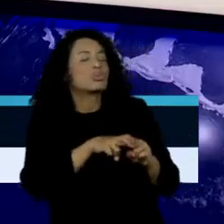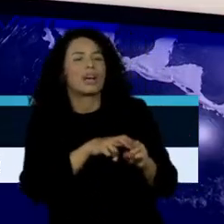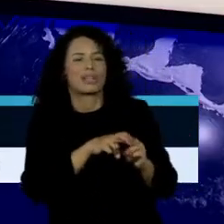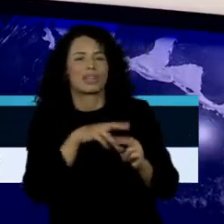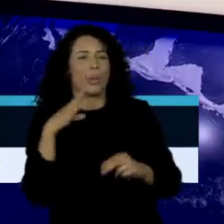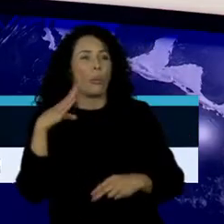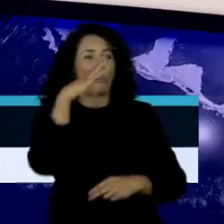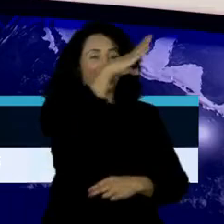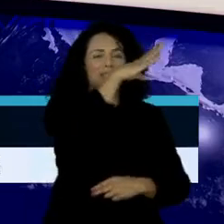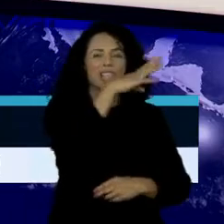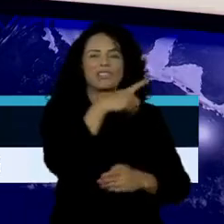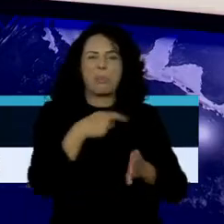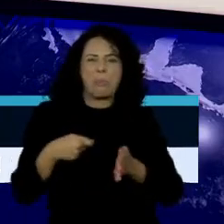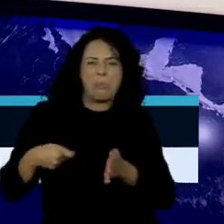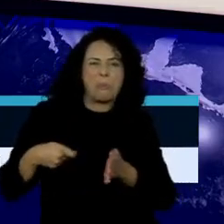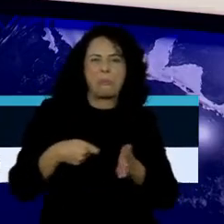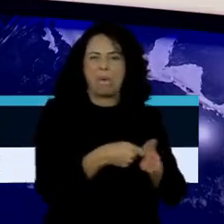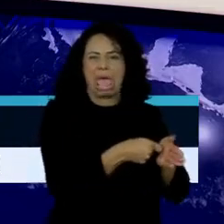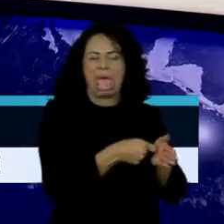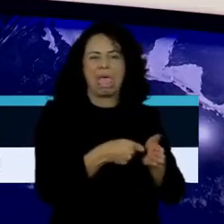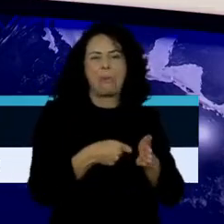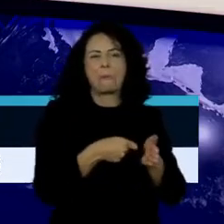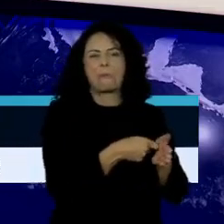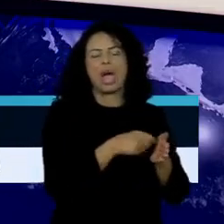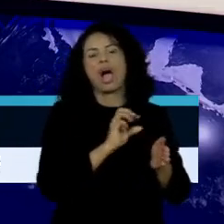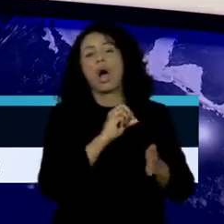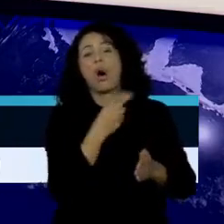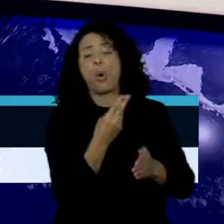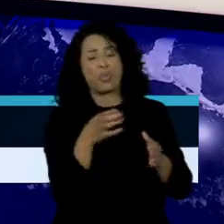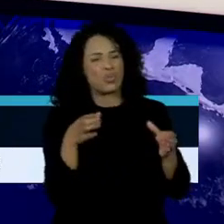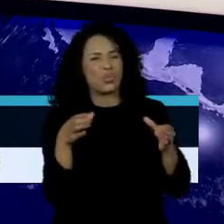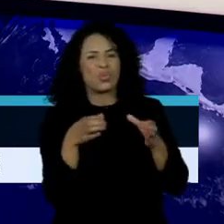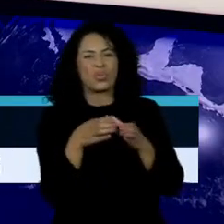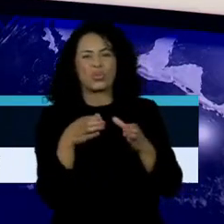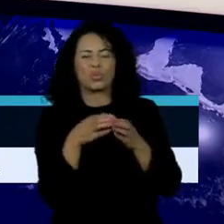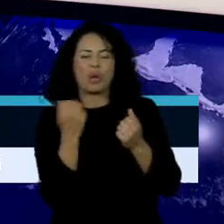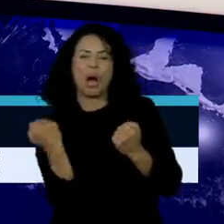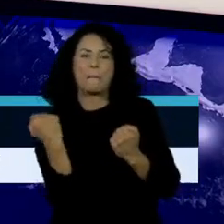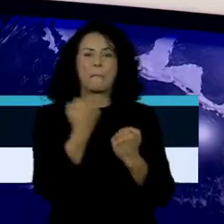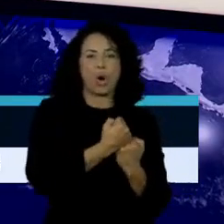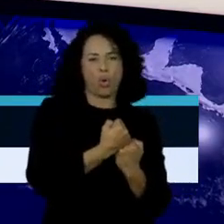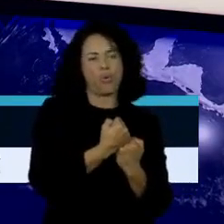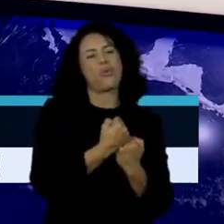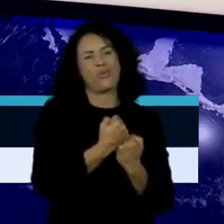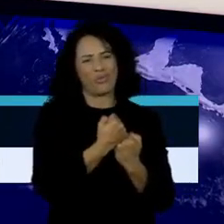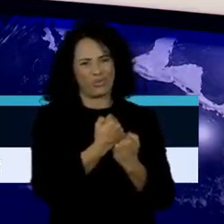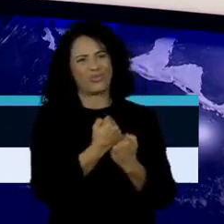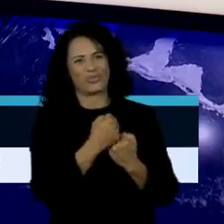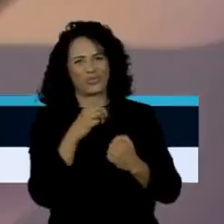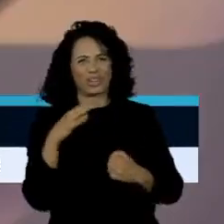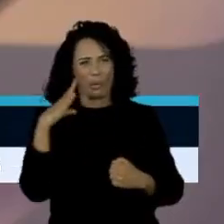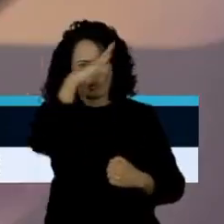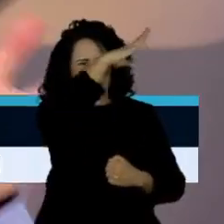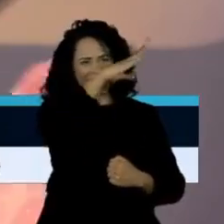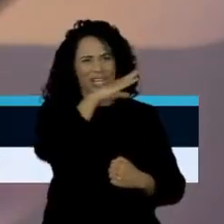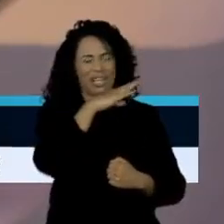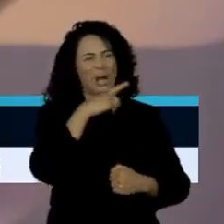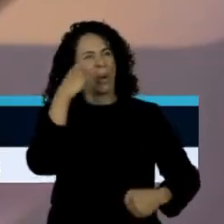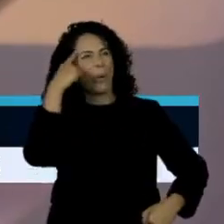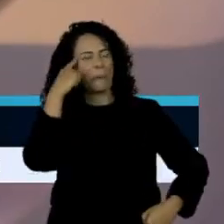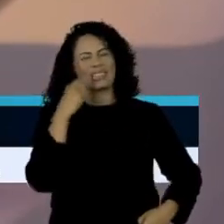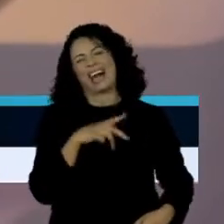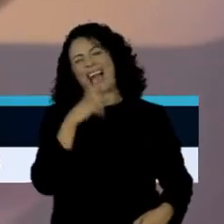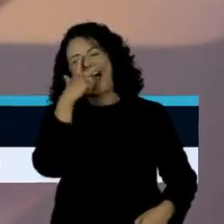inclusive ou de grupos relacionados ao presidente de não liberar por exemplo que a honestidade o Lula